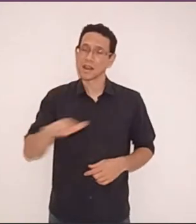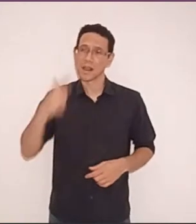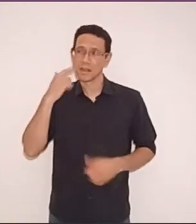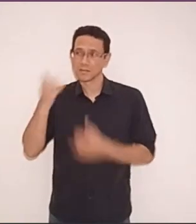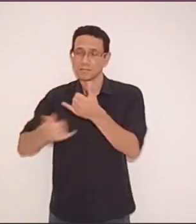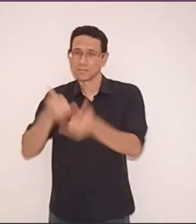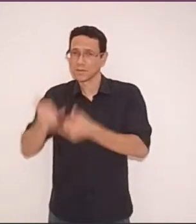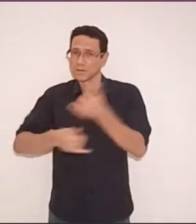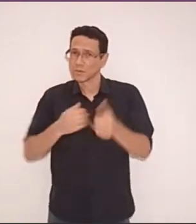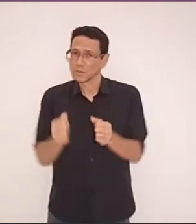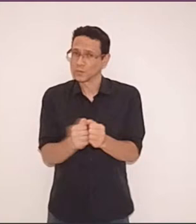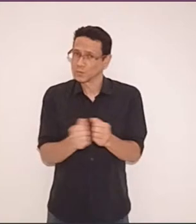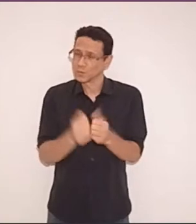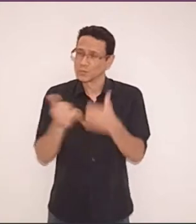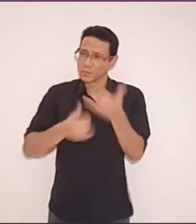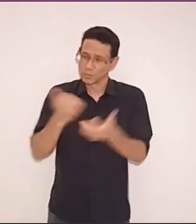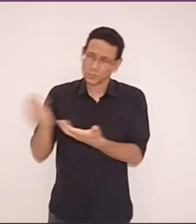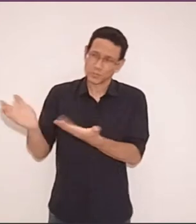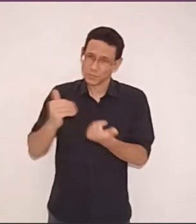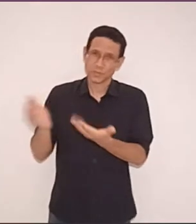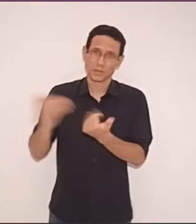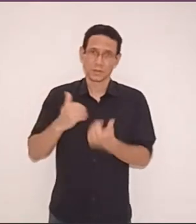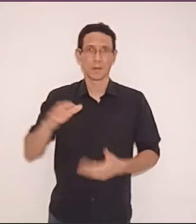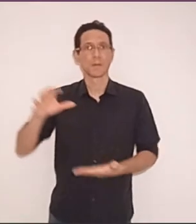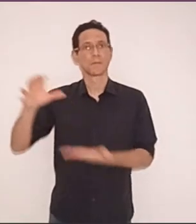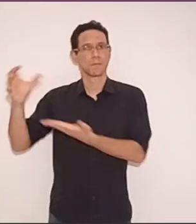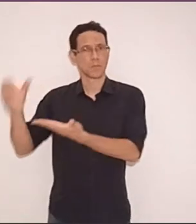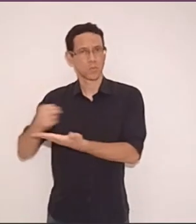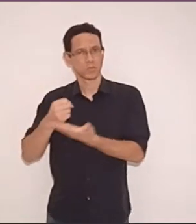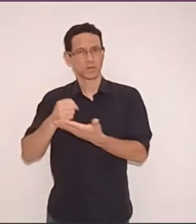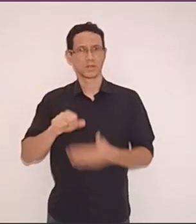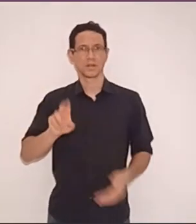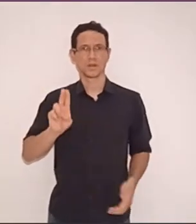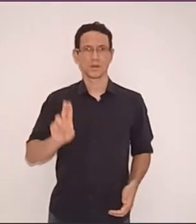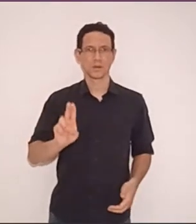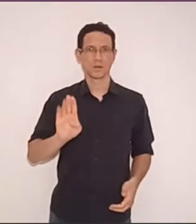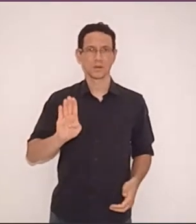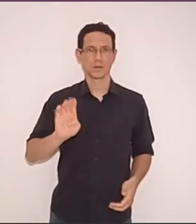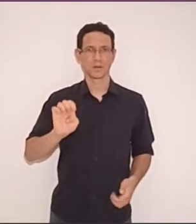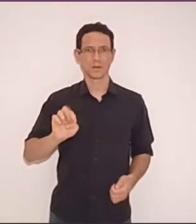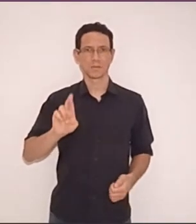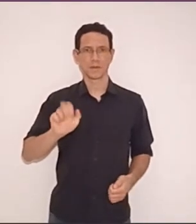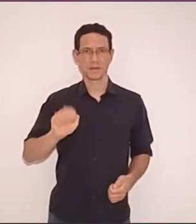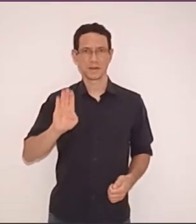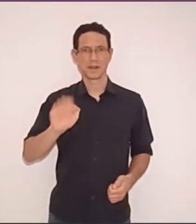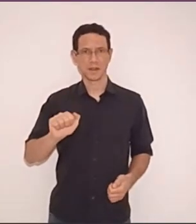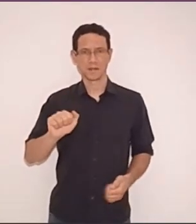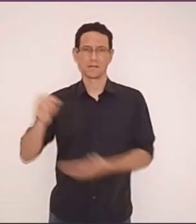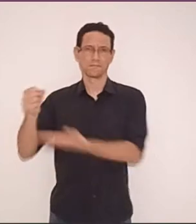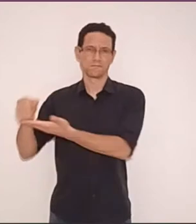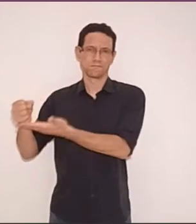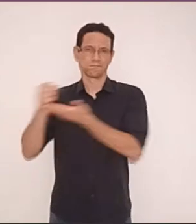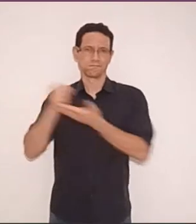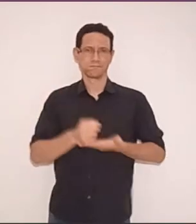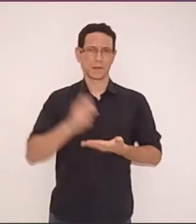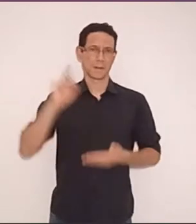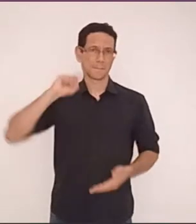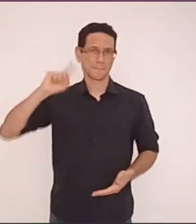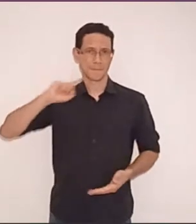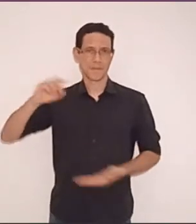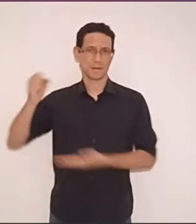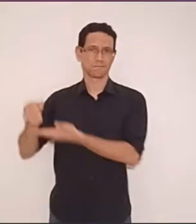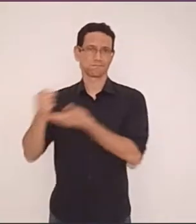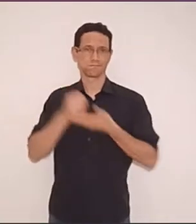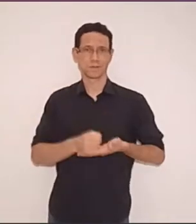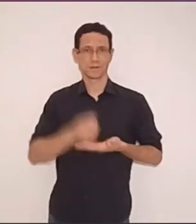para distrair os filhos dela para brincar e aí retira a minha mãe de Uberaba Minas Gerais e minha mãe veio parar aqui em São Paulo e da minha